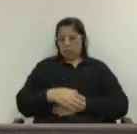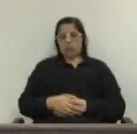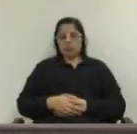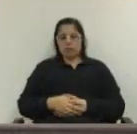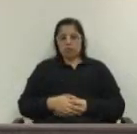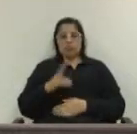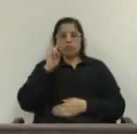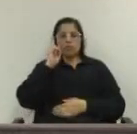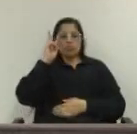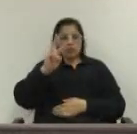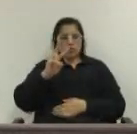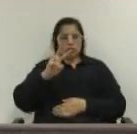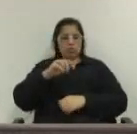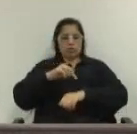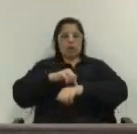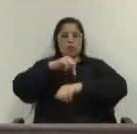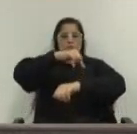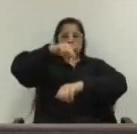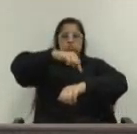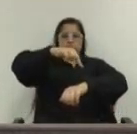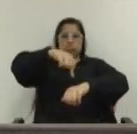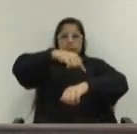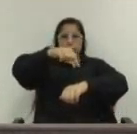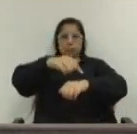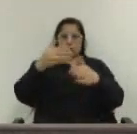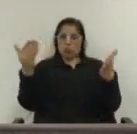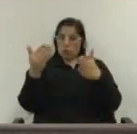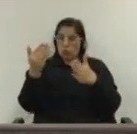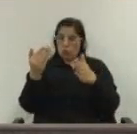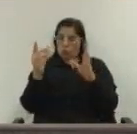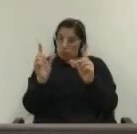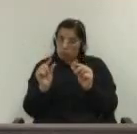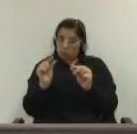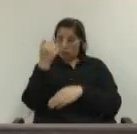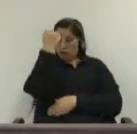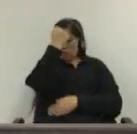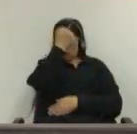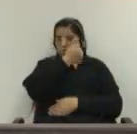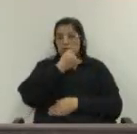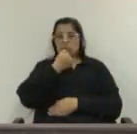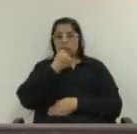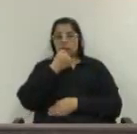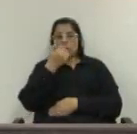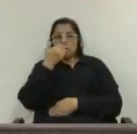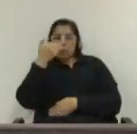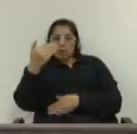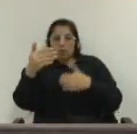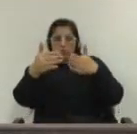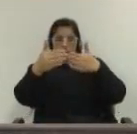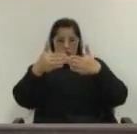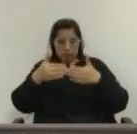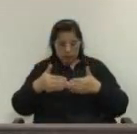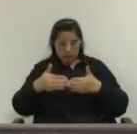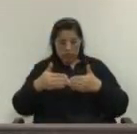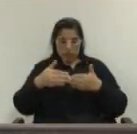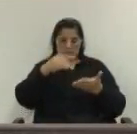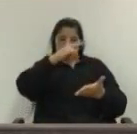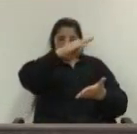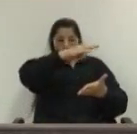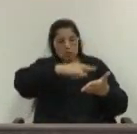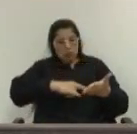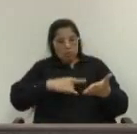o avançar da hora, que hoje encontra-se expediente reduzido, eu faço um requerimento para que possamos ver